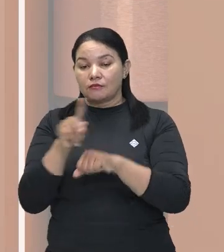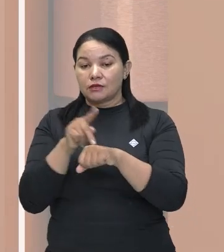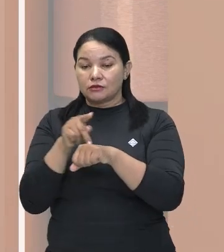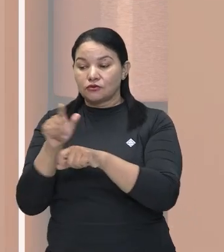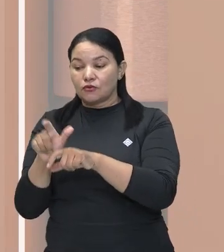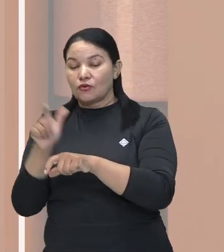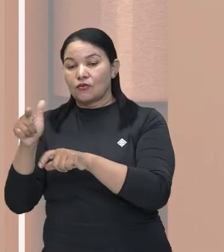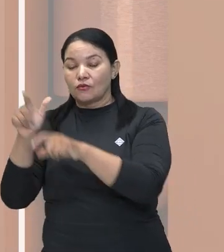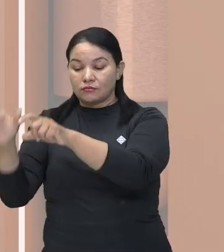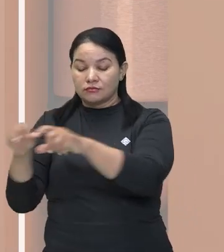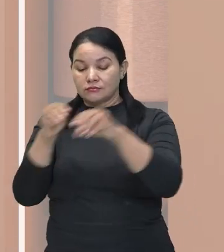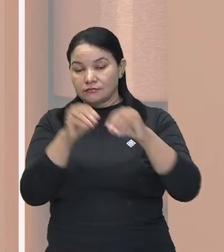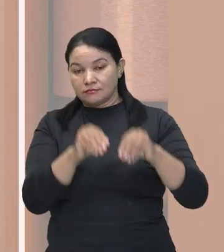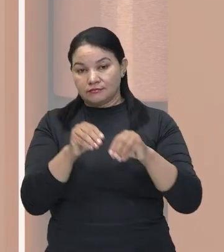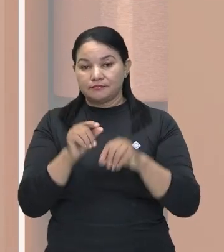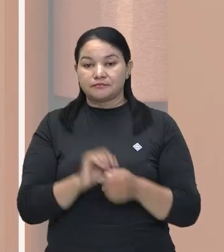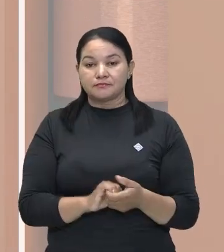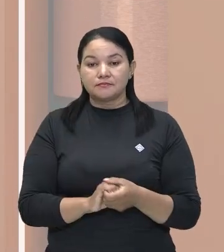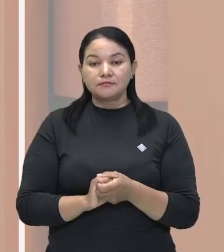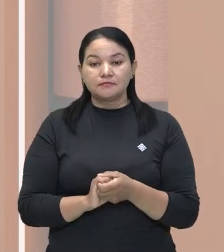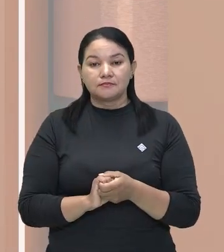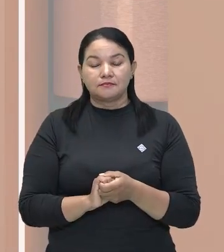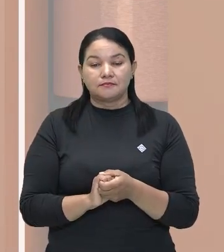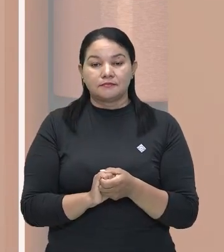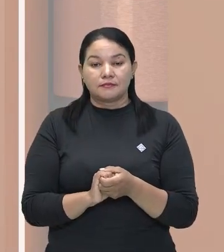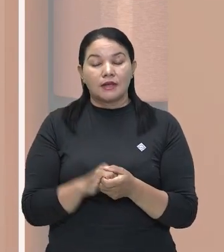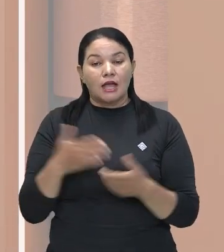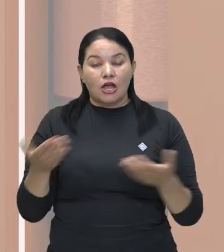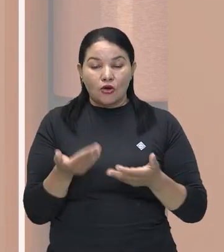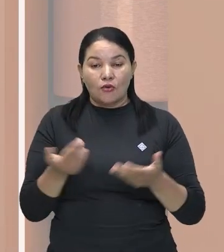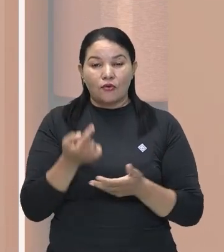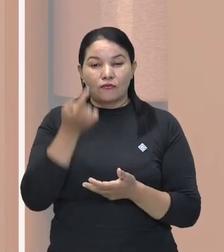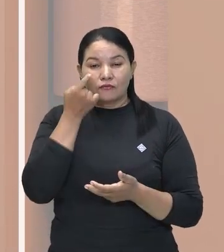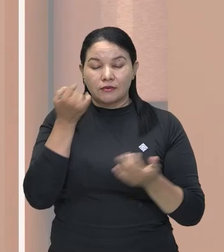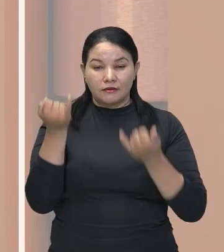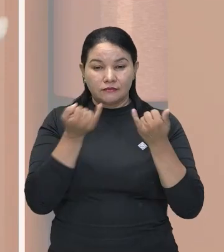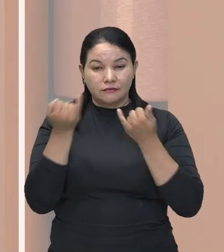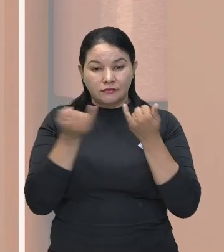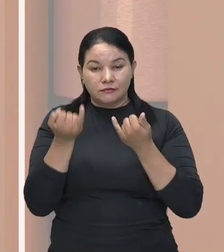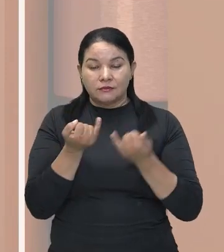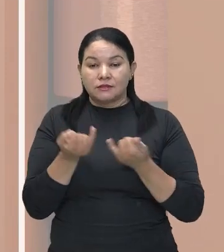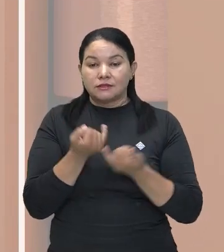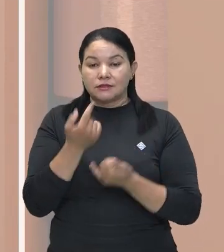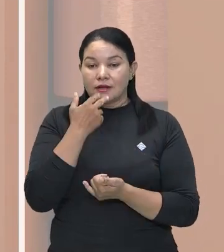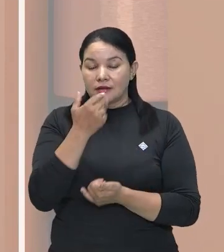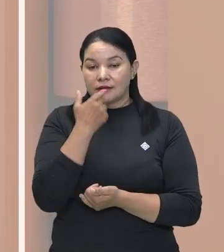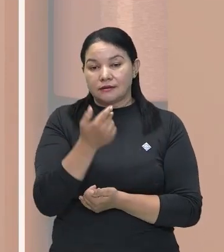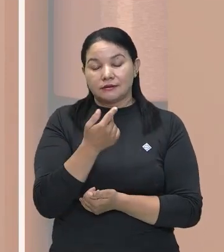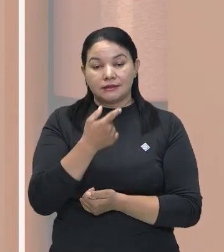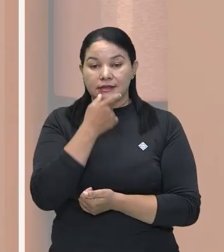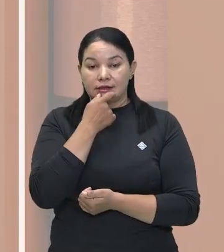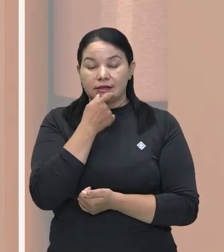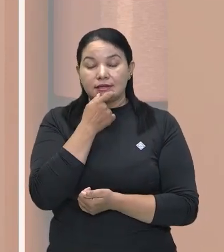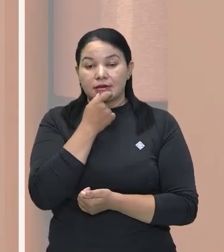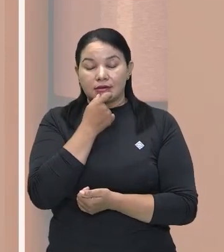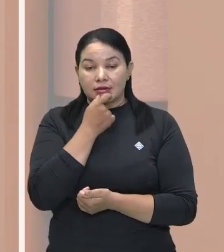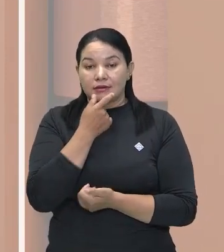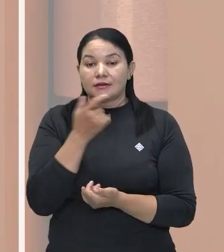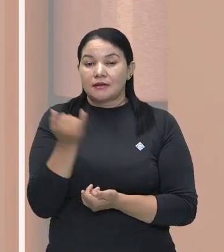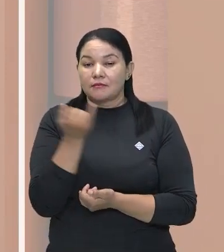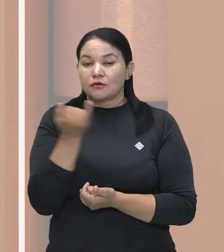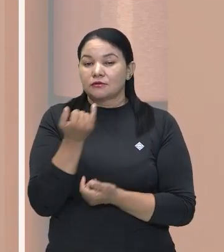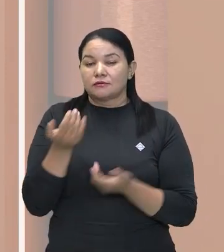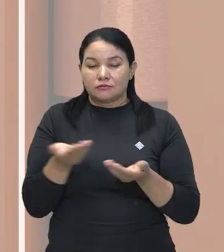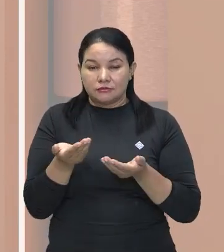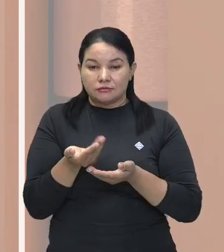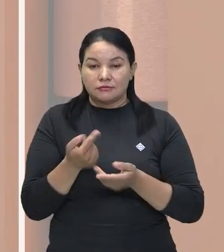lugares. Para a gente entender, assim, verificar um pouco mais dessa informação do inglês, agora trazendo para o inglês, é tão importante nos dias de